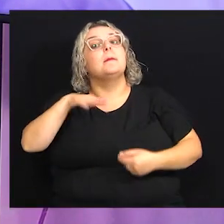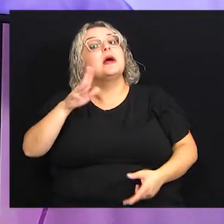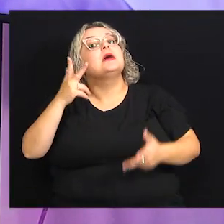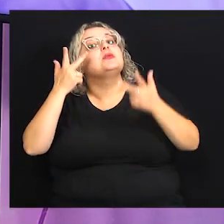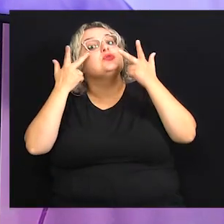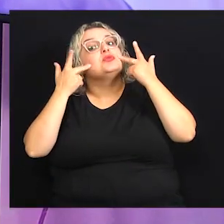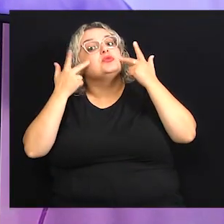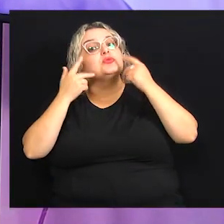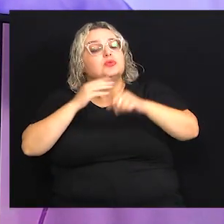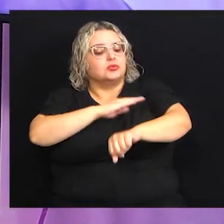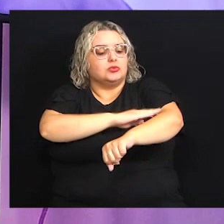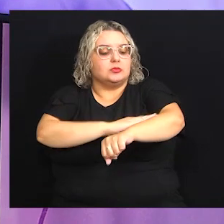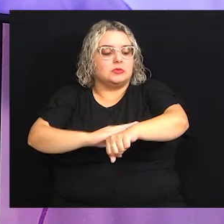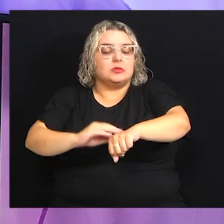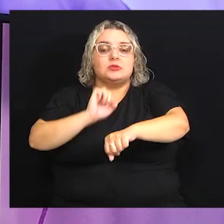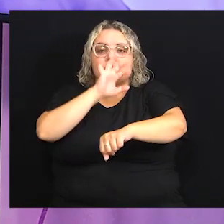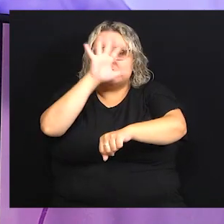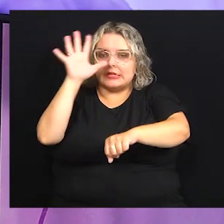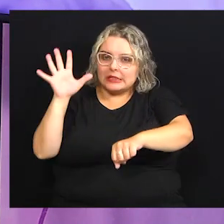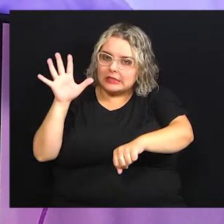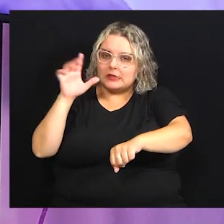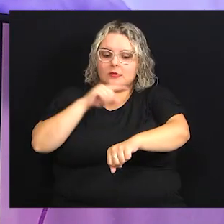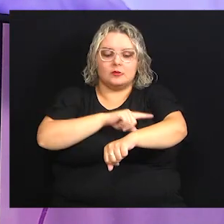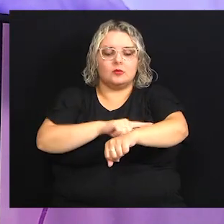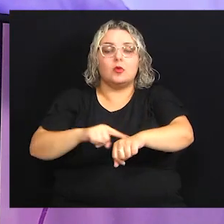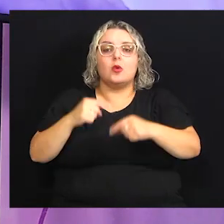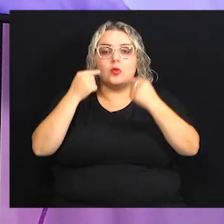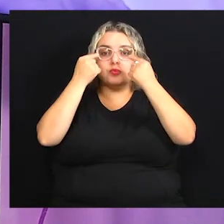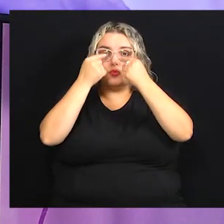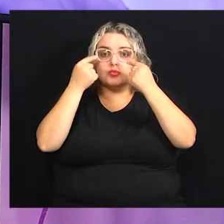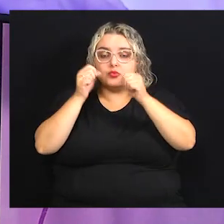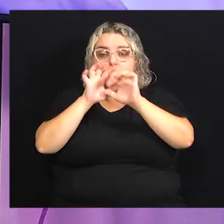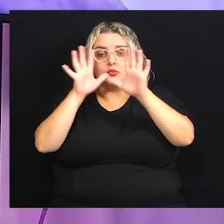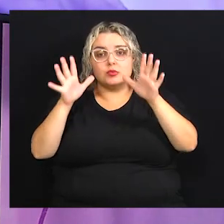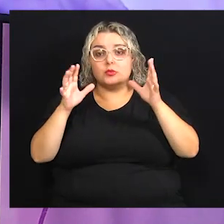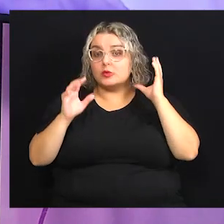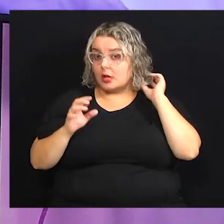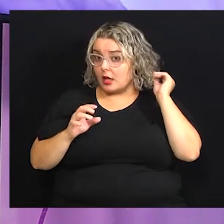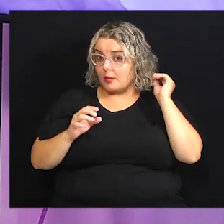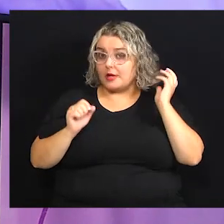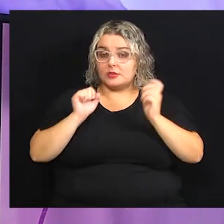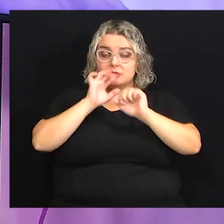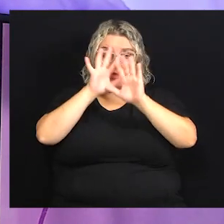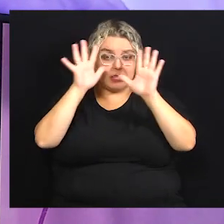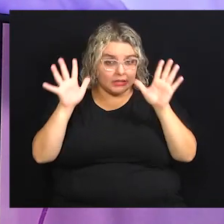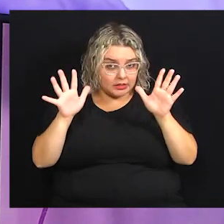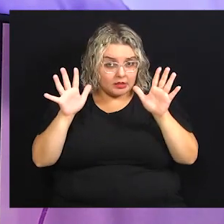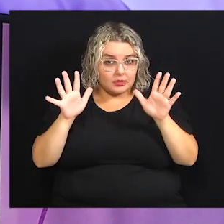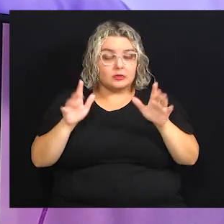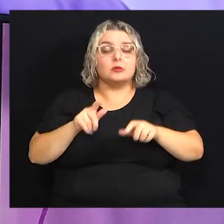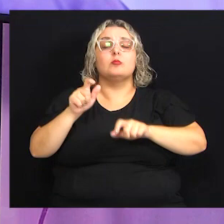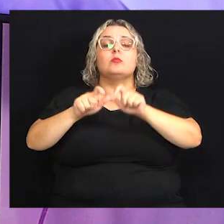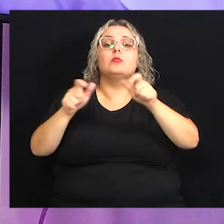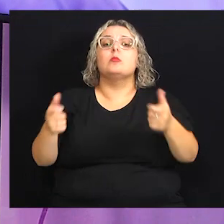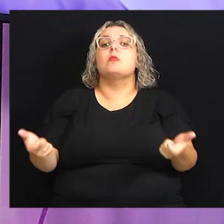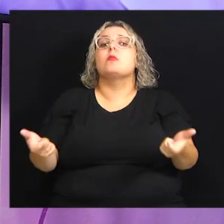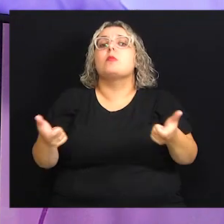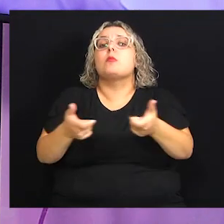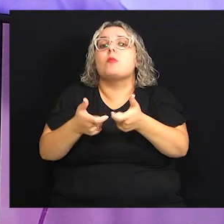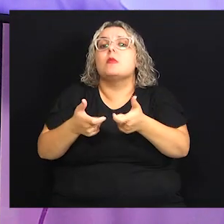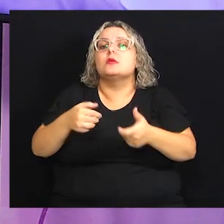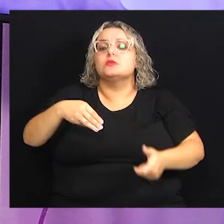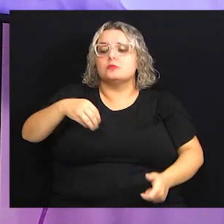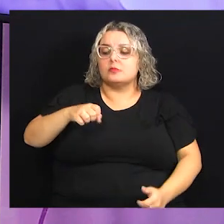mais comum nas pessoas de pele clara, então pele clara, os olhos claros, cabelos claros. Essas pessoas elas têm